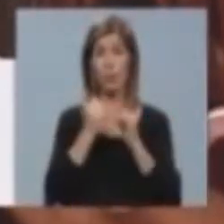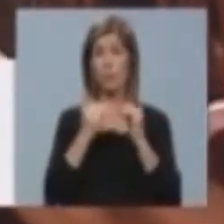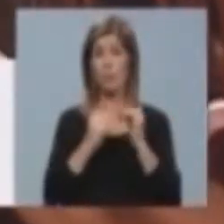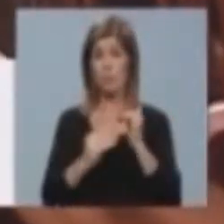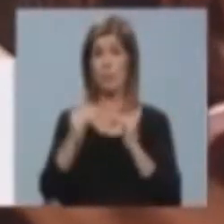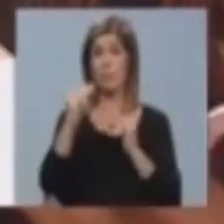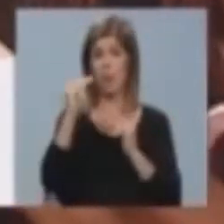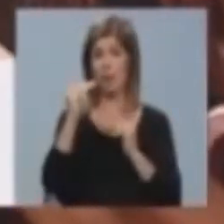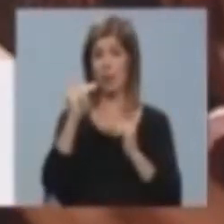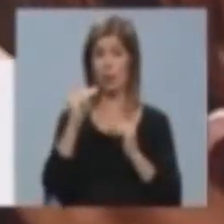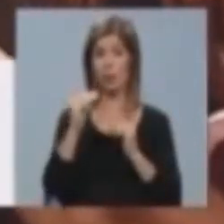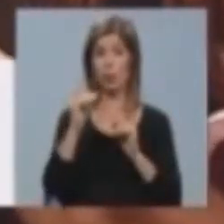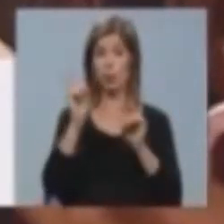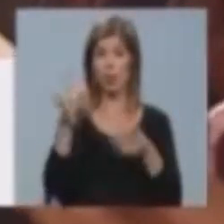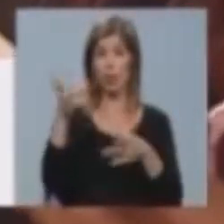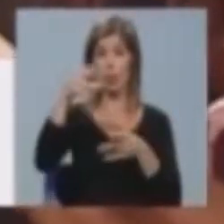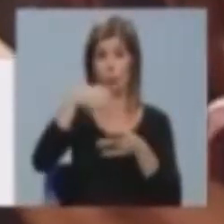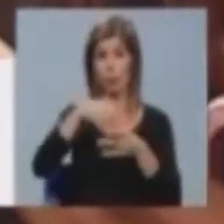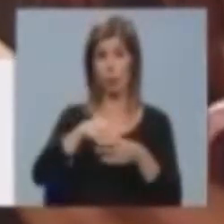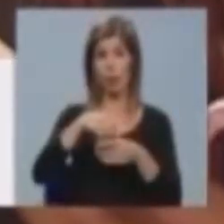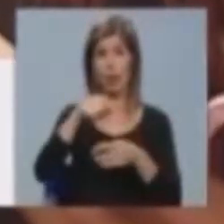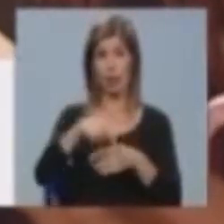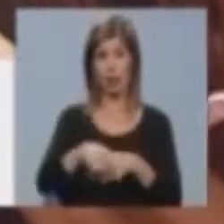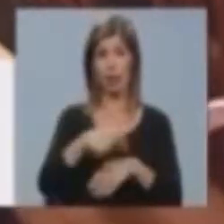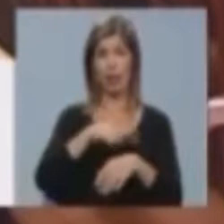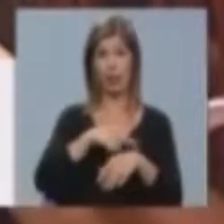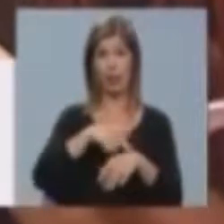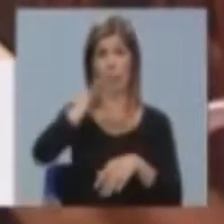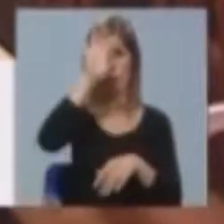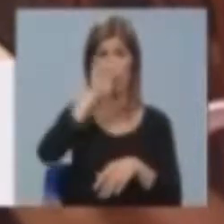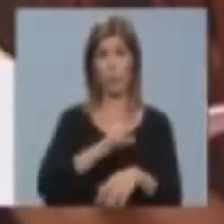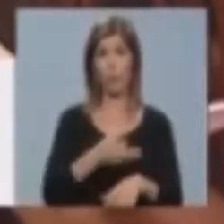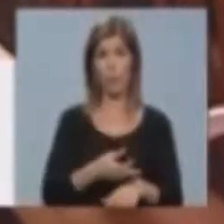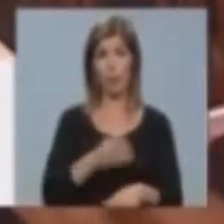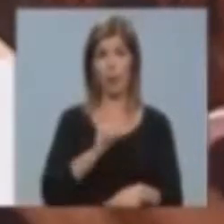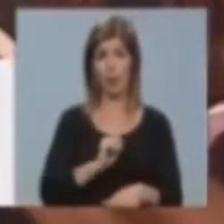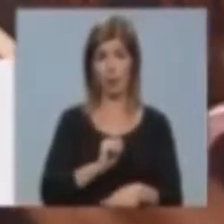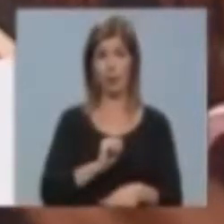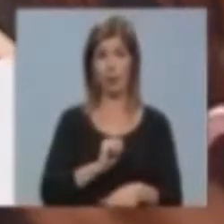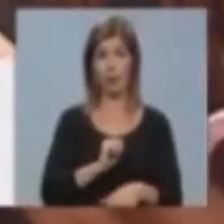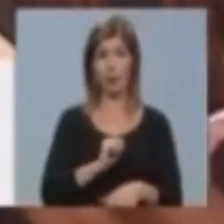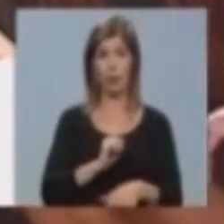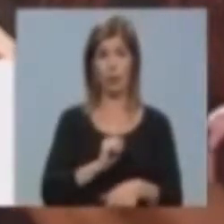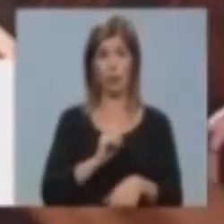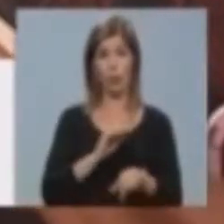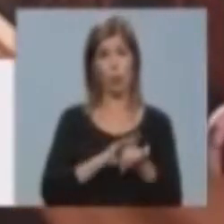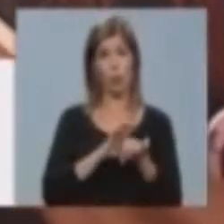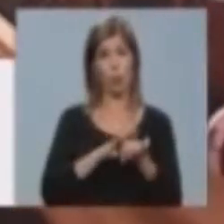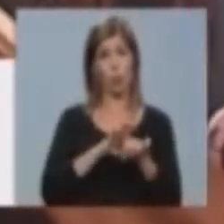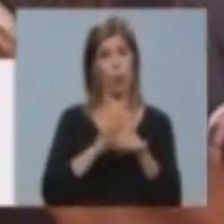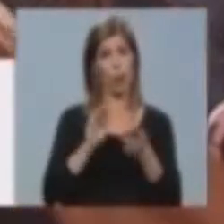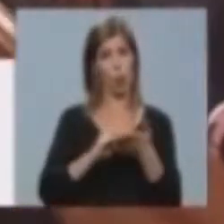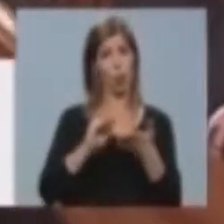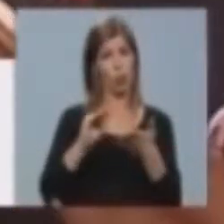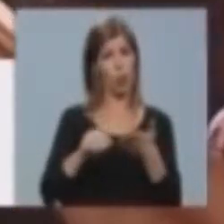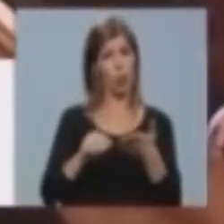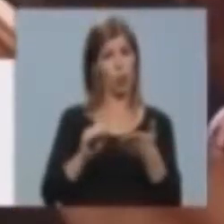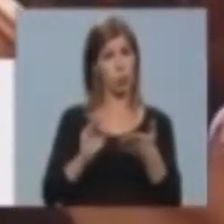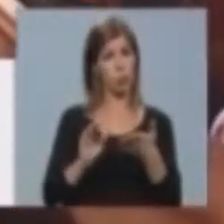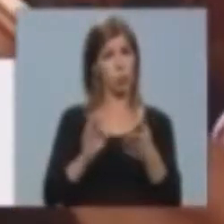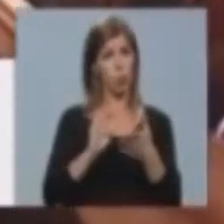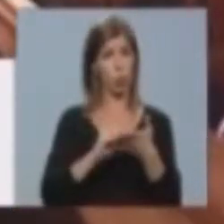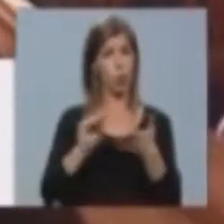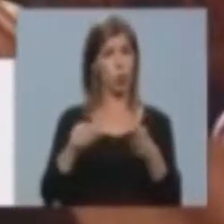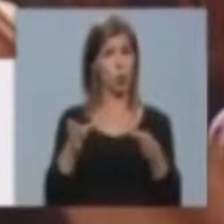a ser abrangidos durante este tempo de governo do PS por mecanismos de contratação